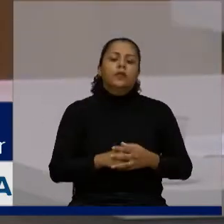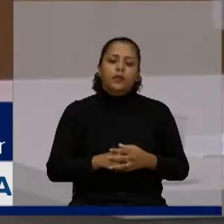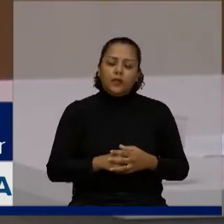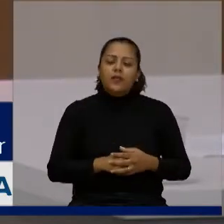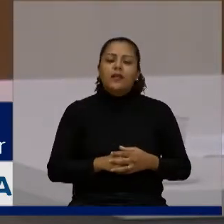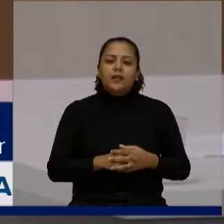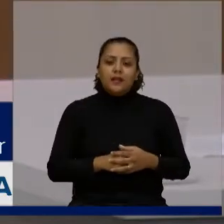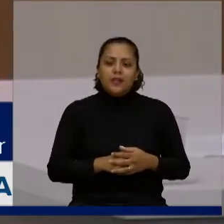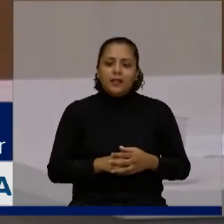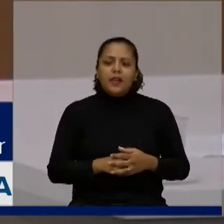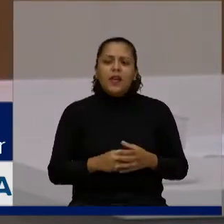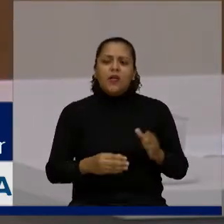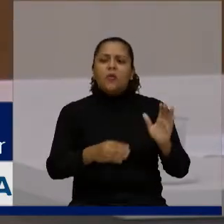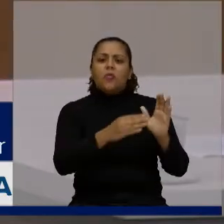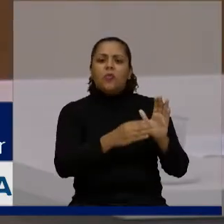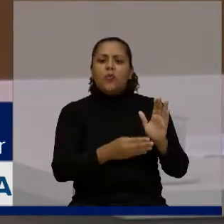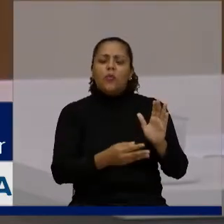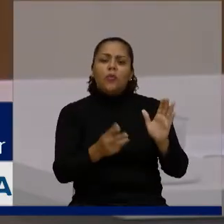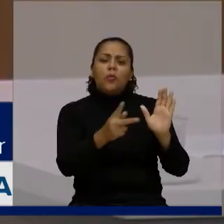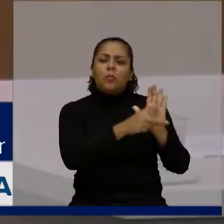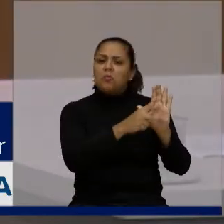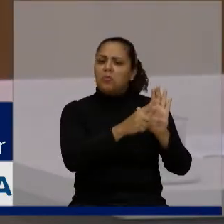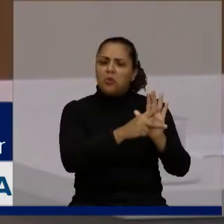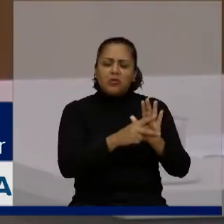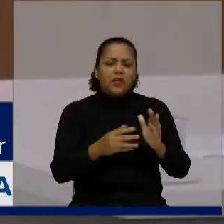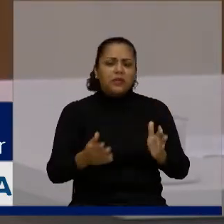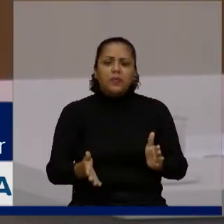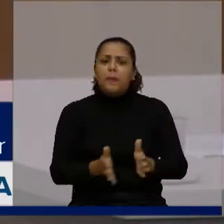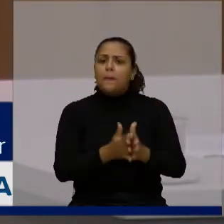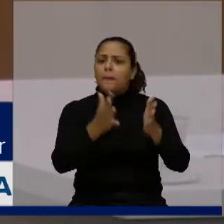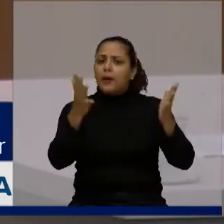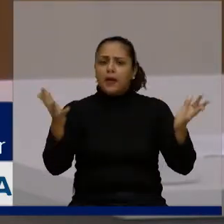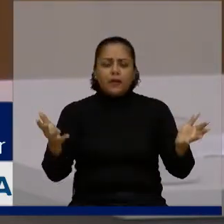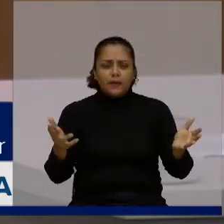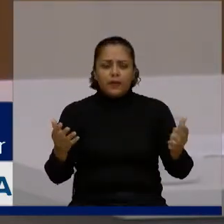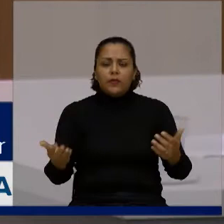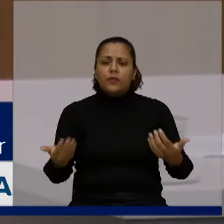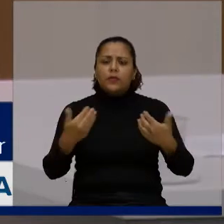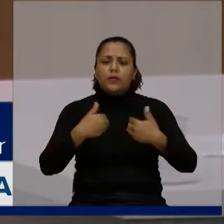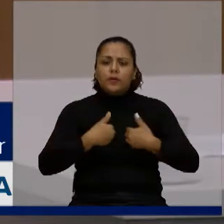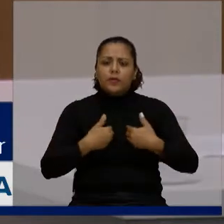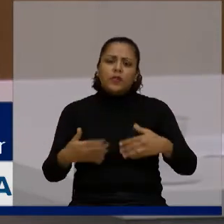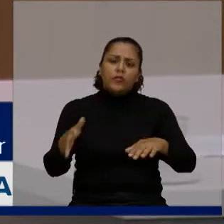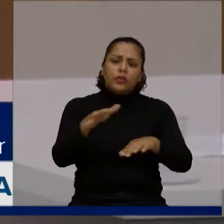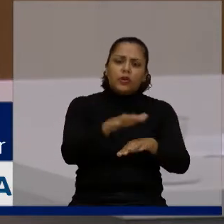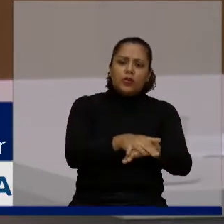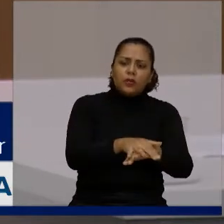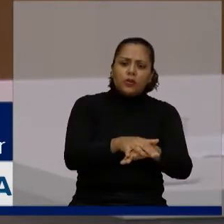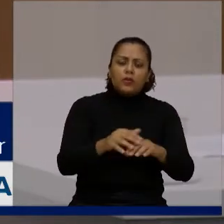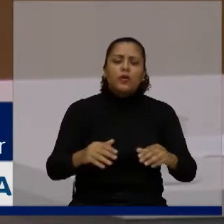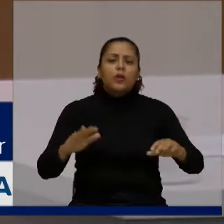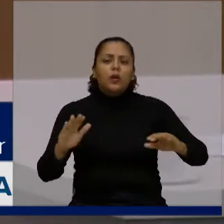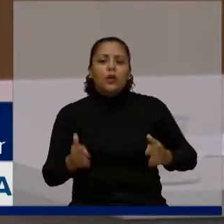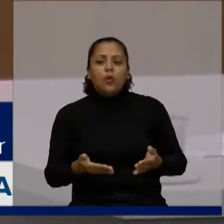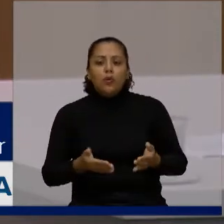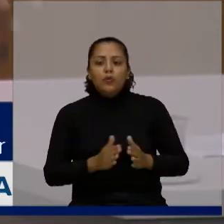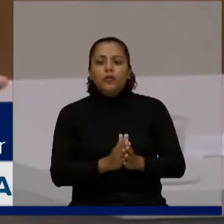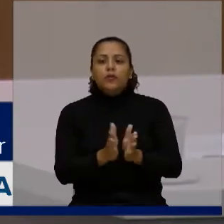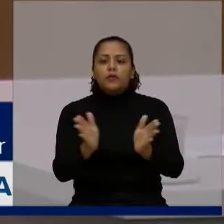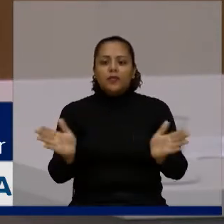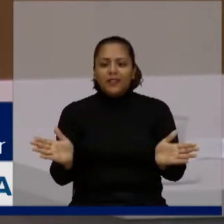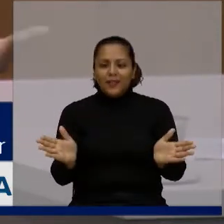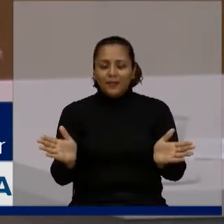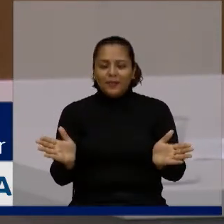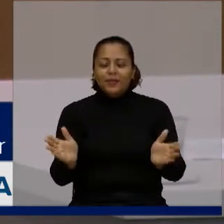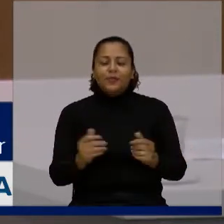programa de inclusão do autista através da Prefeitura Municipal. Então, hoje foi um momento de abertura de muita alegria,